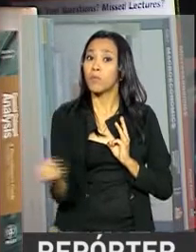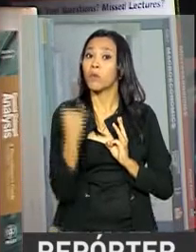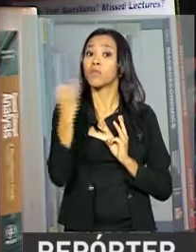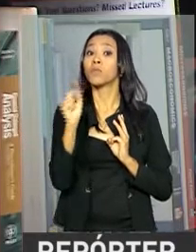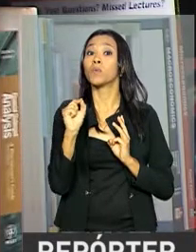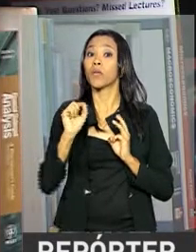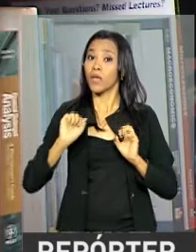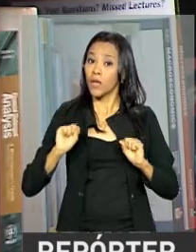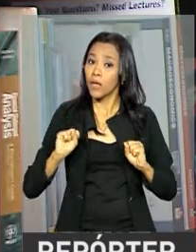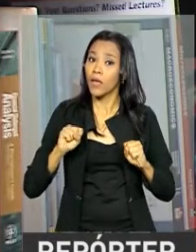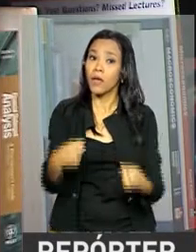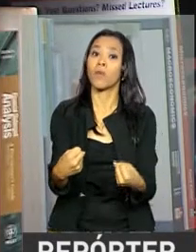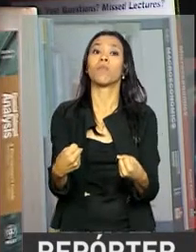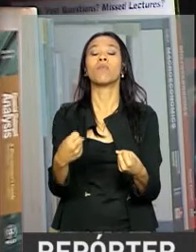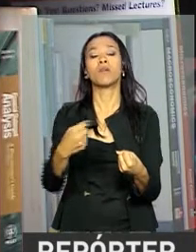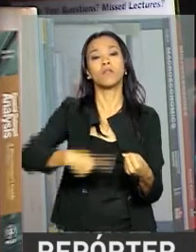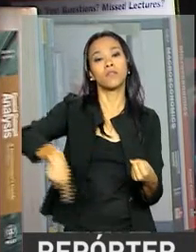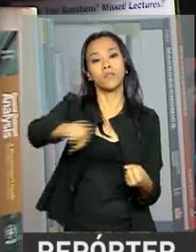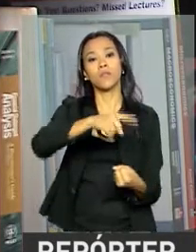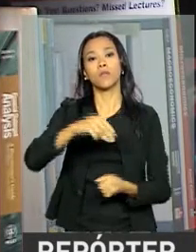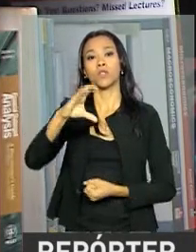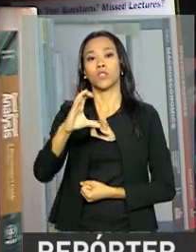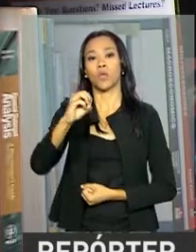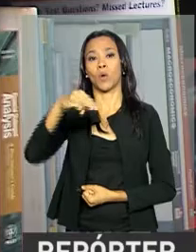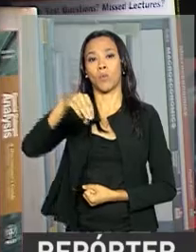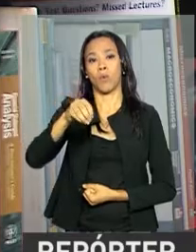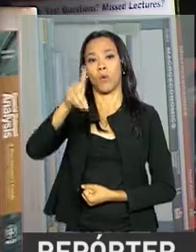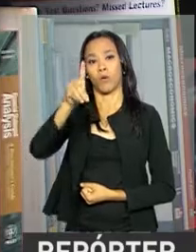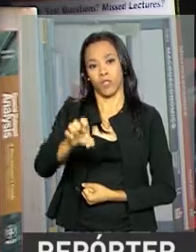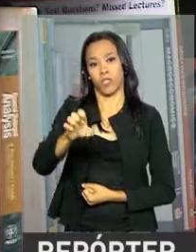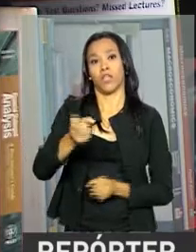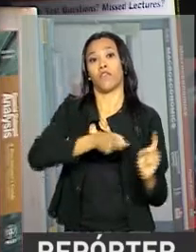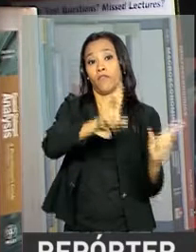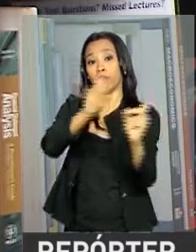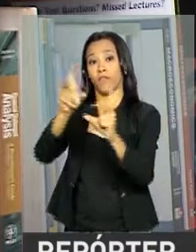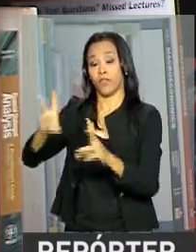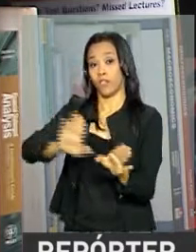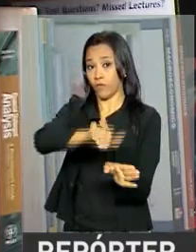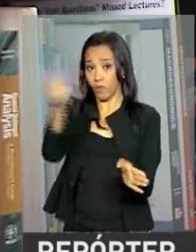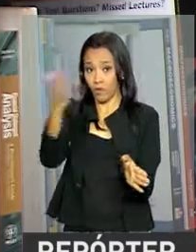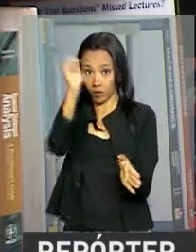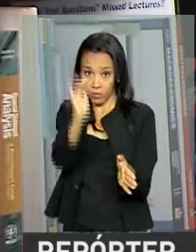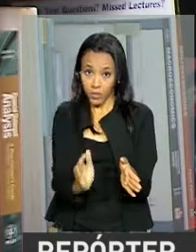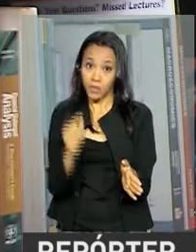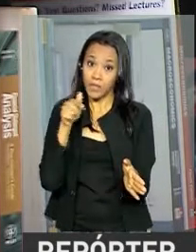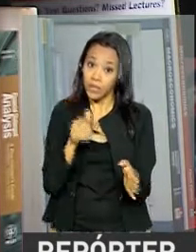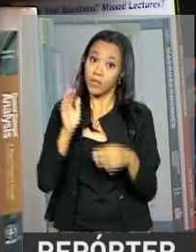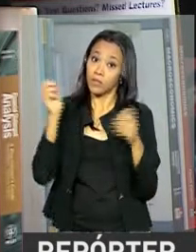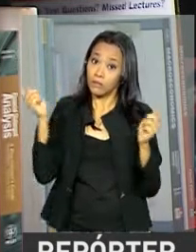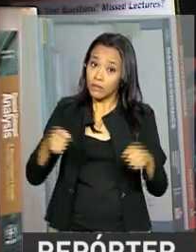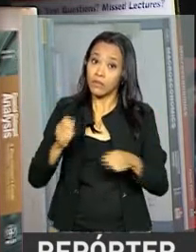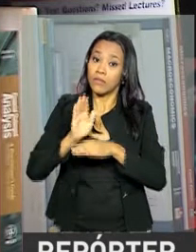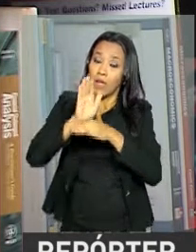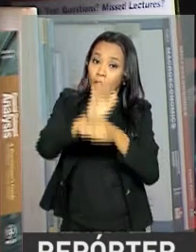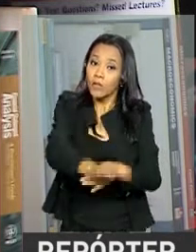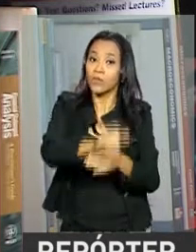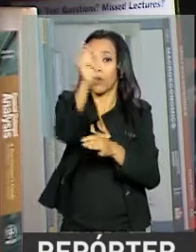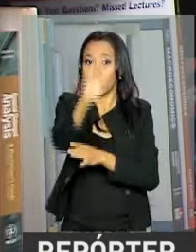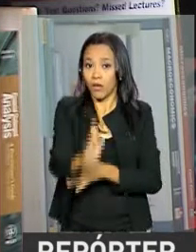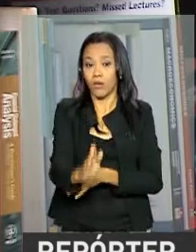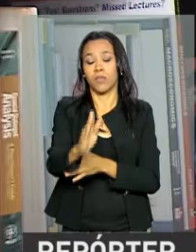do preço das commodities exportadas pelo brasil por isso quando de fato ajudar mais o